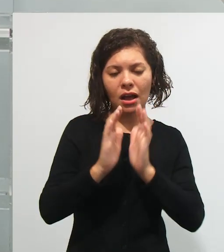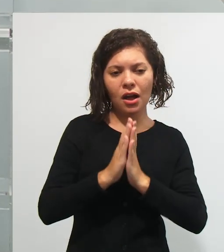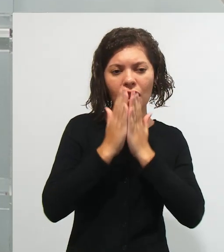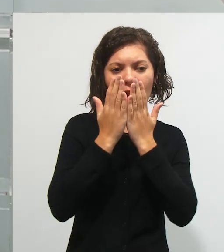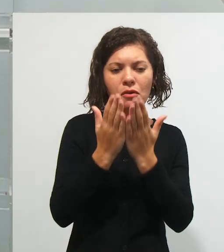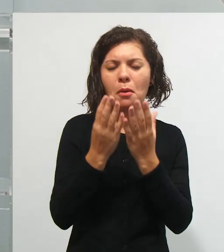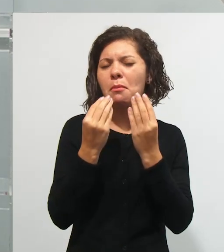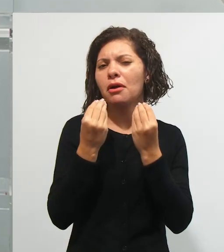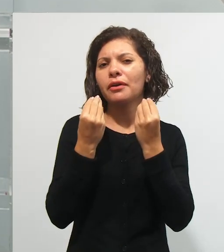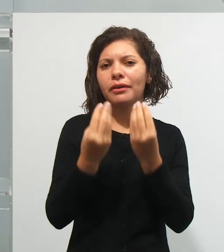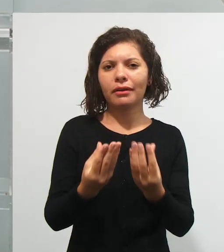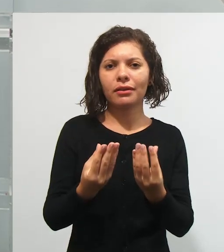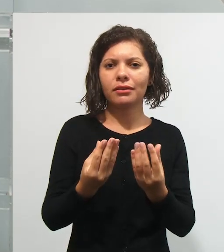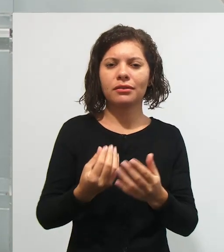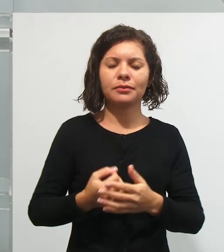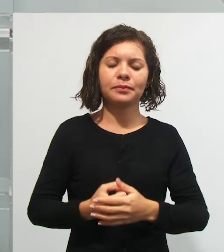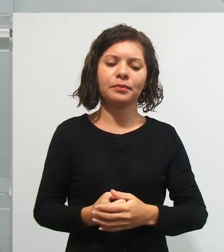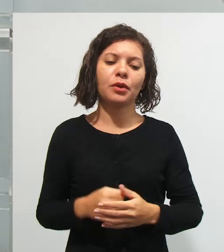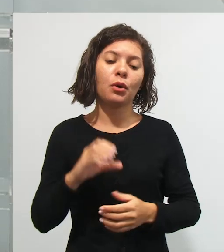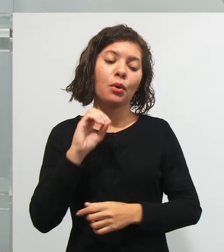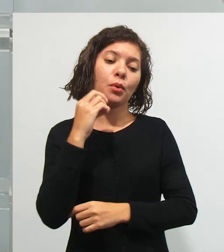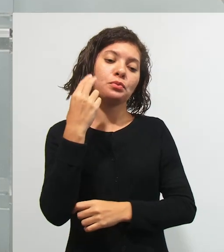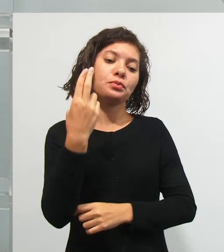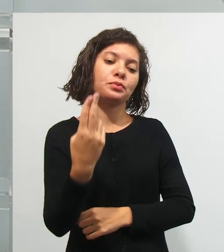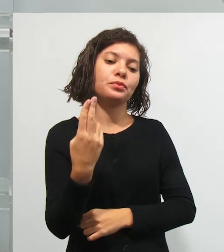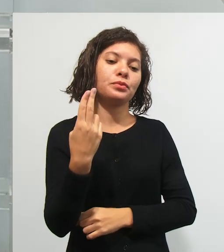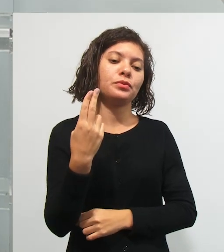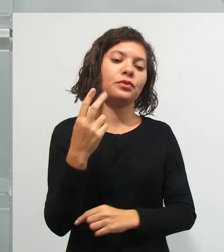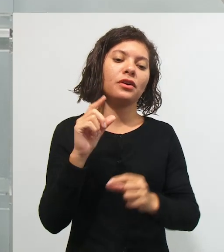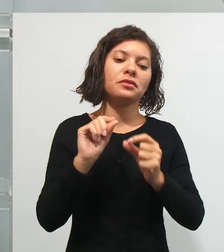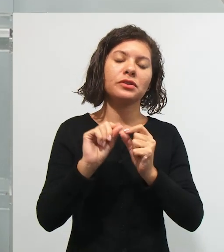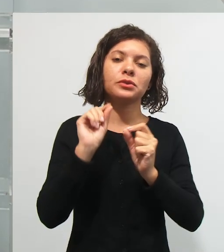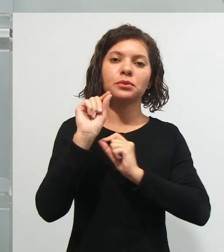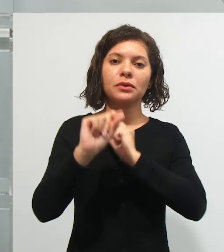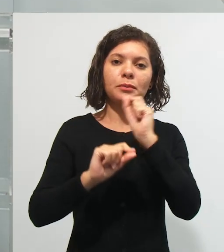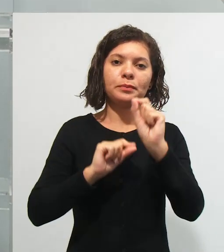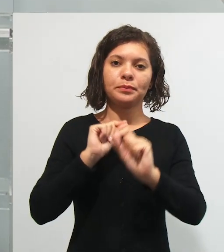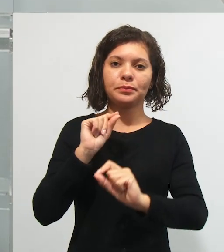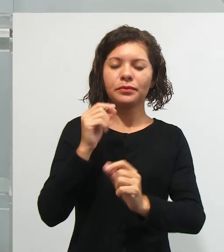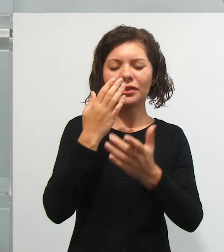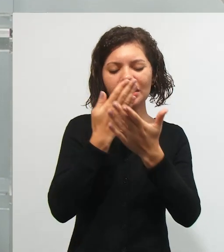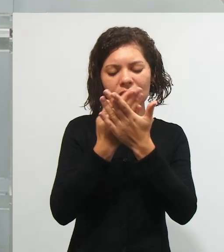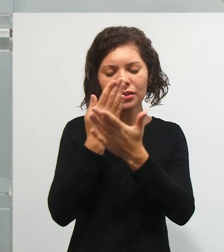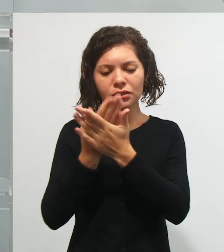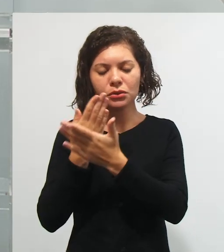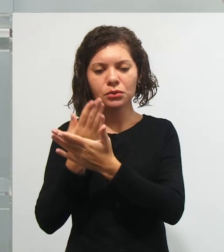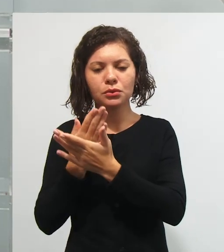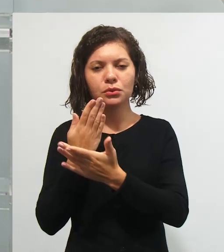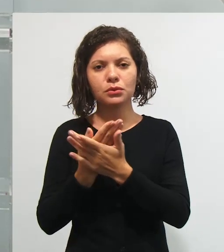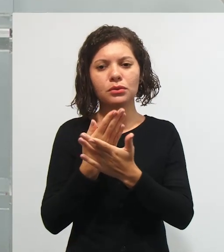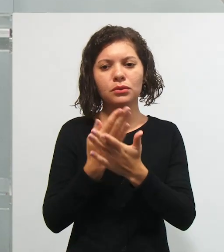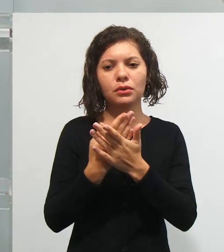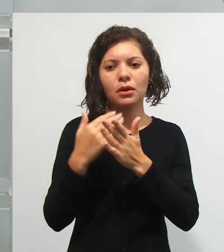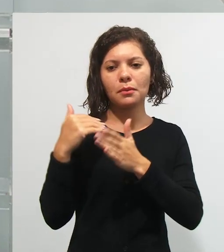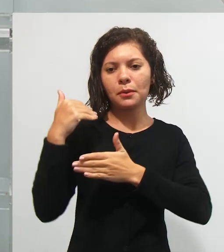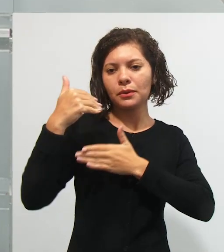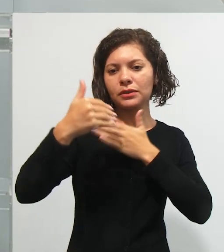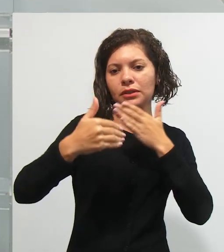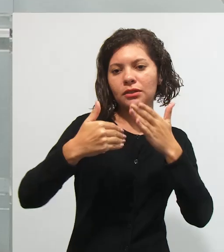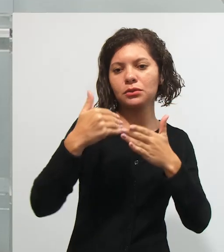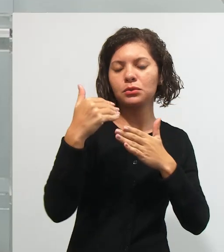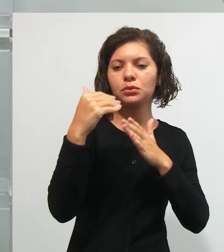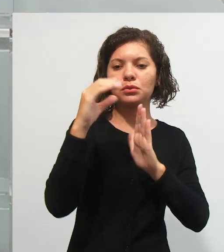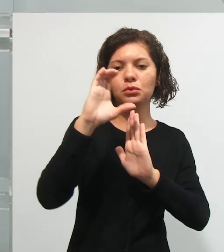Você vai realizar, estudar o processo de organização do currículo para